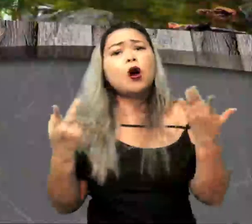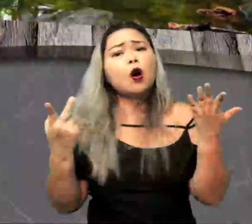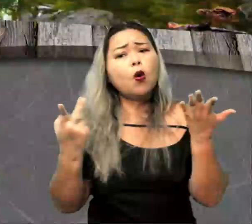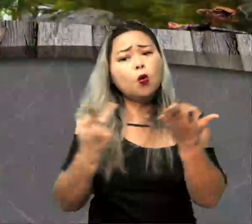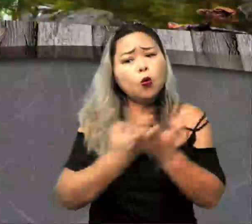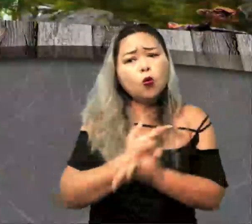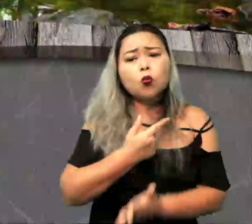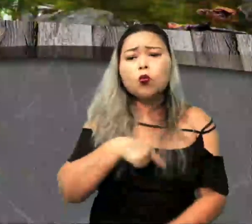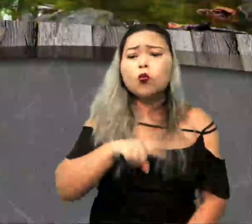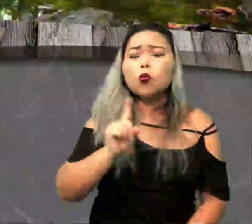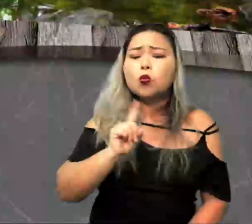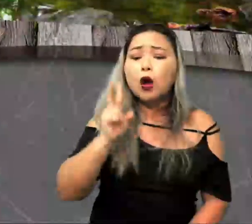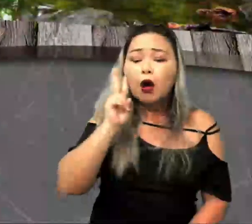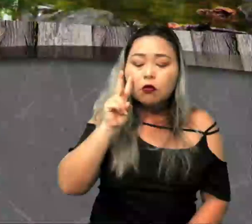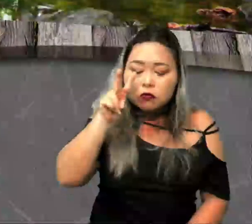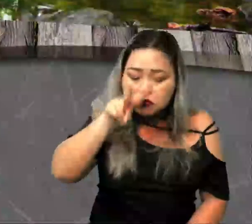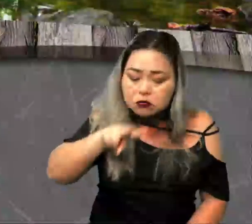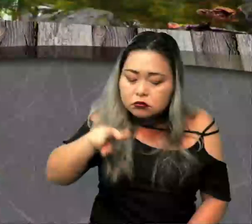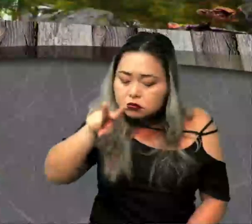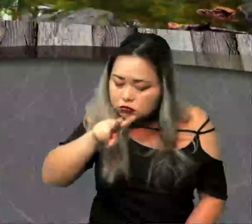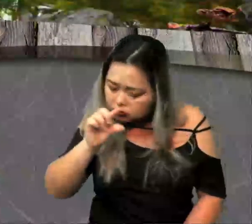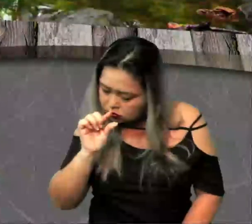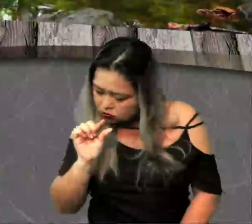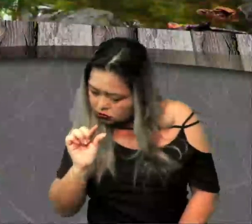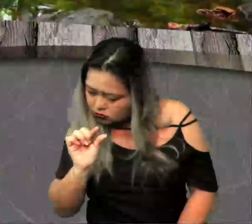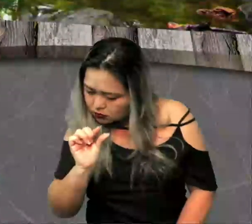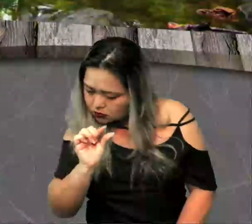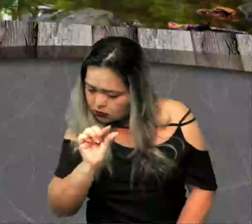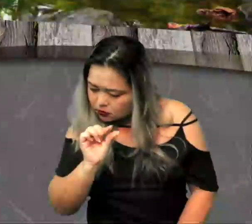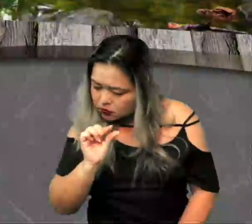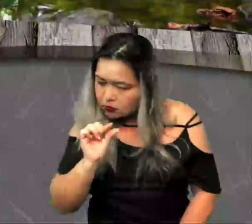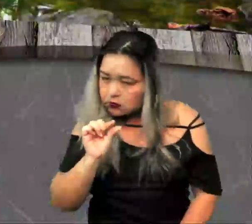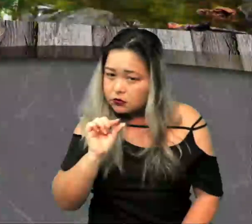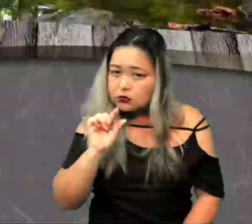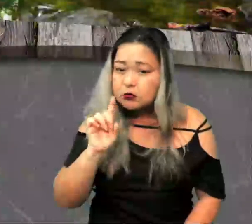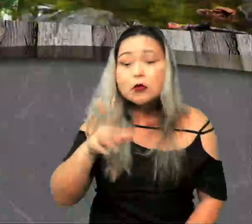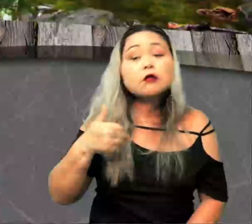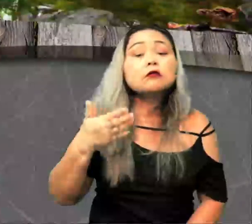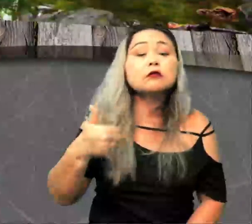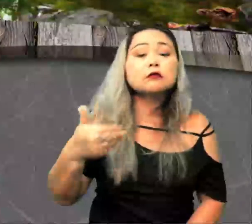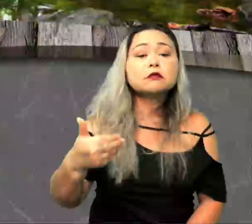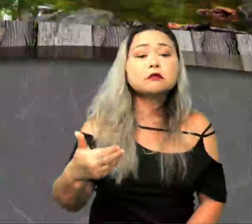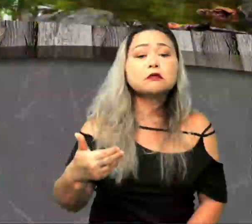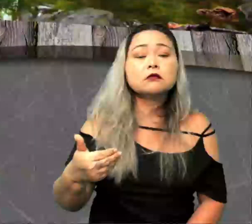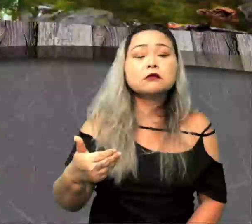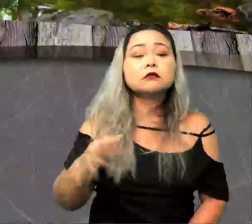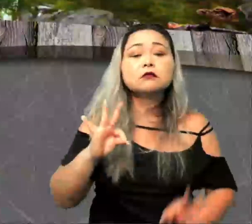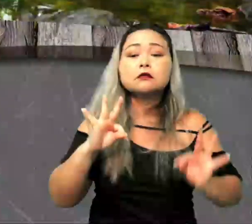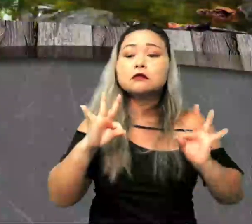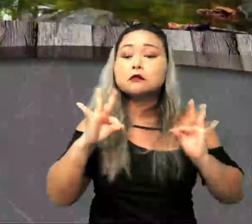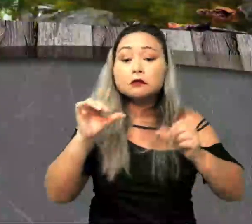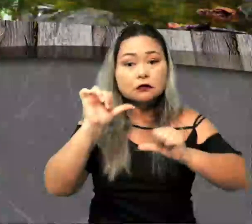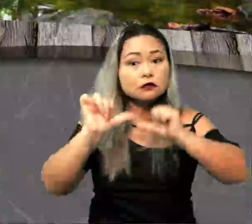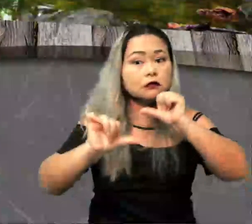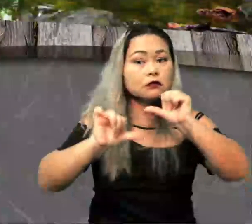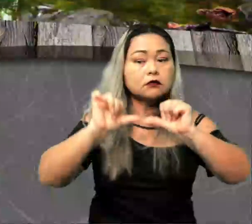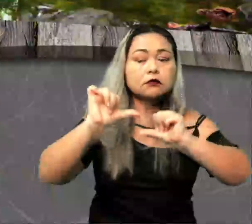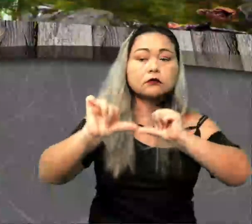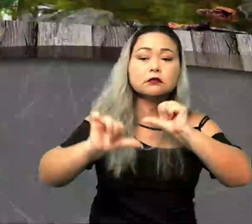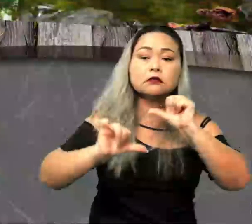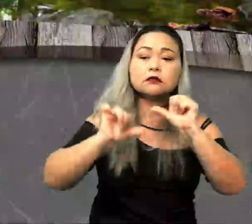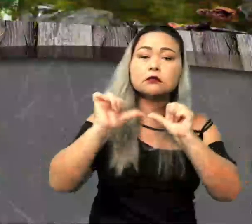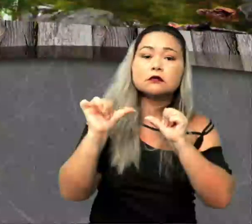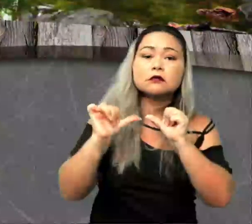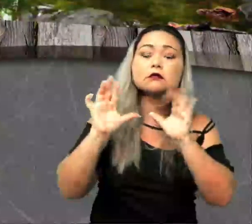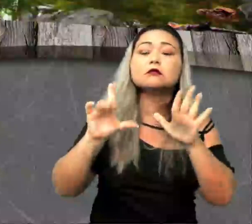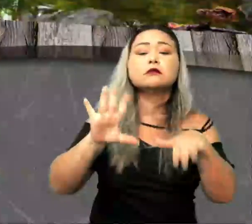acontecendo, porque você não conseguia visualizar esses organismos, a partir de então, tudo se transformou, porque eles